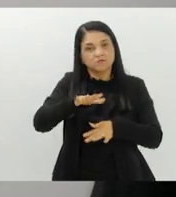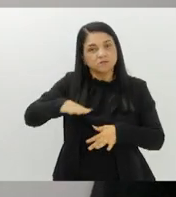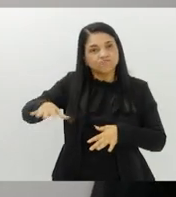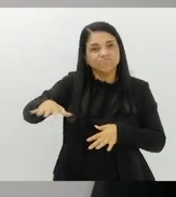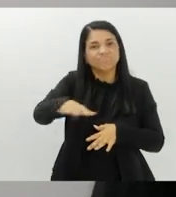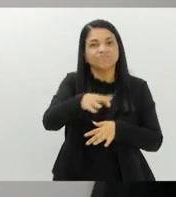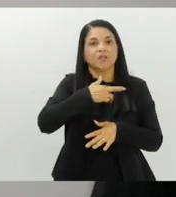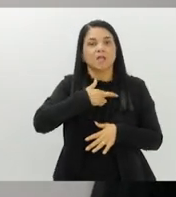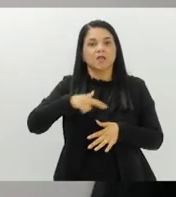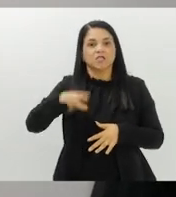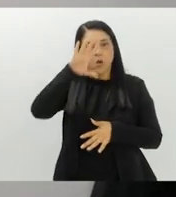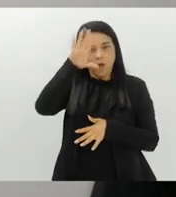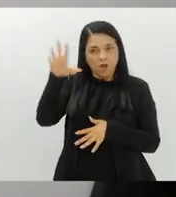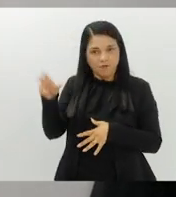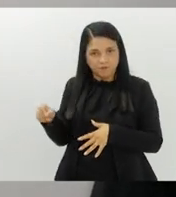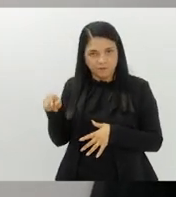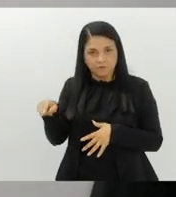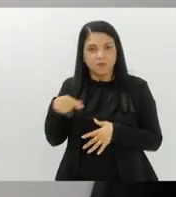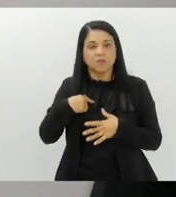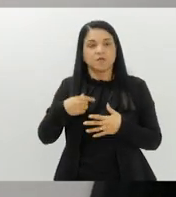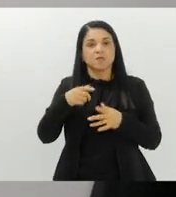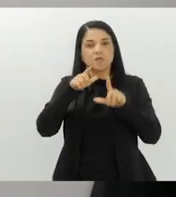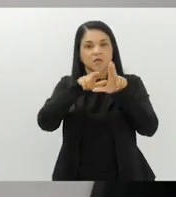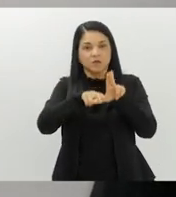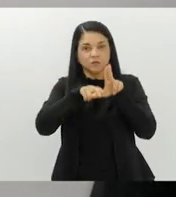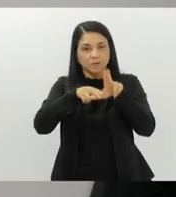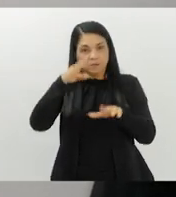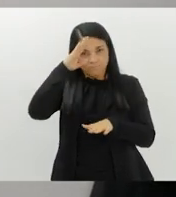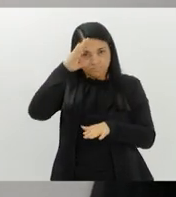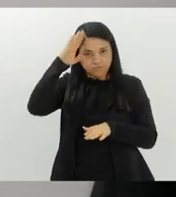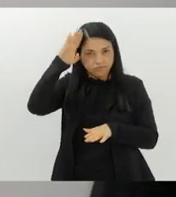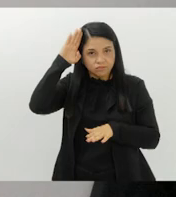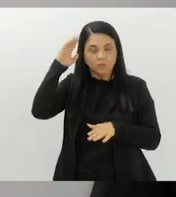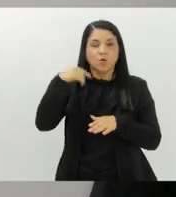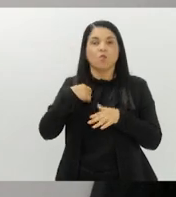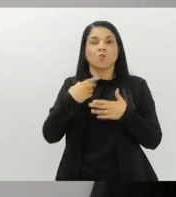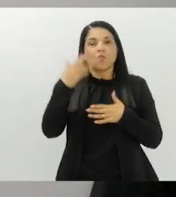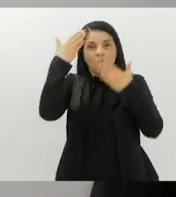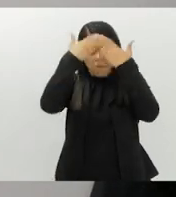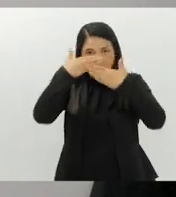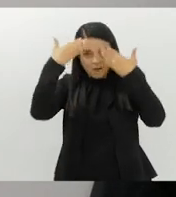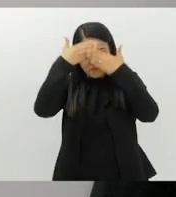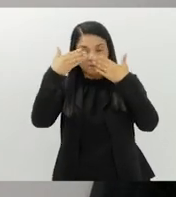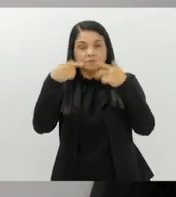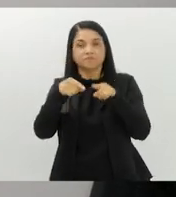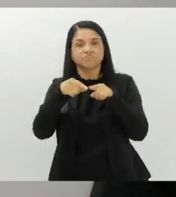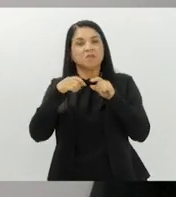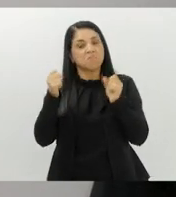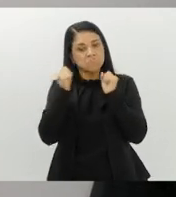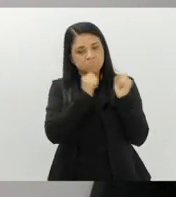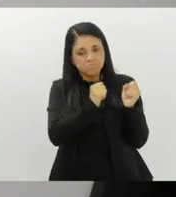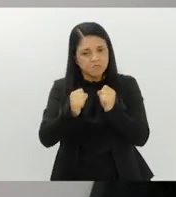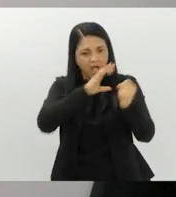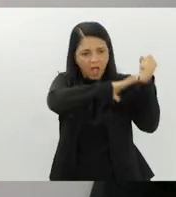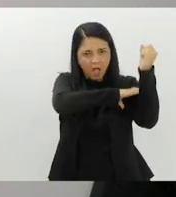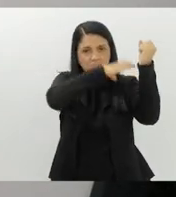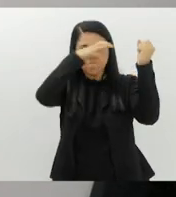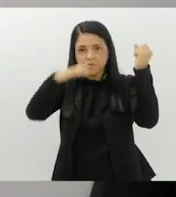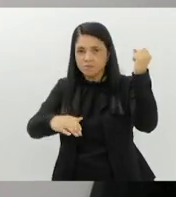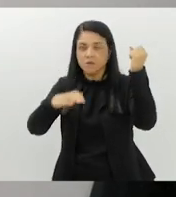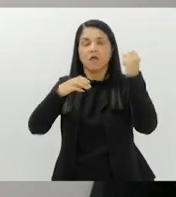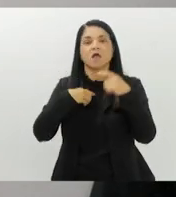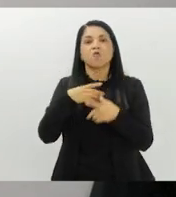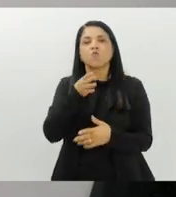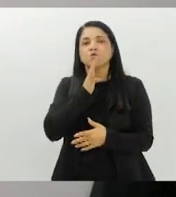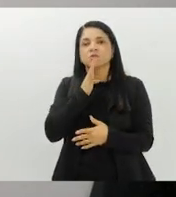toda a religião de matriz africana, seja de candomblé ou de umbanda. É muito preciso que a gente se empodere, que a gente conheça nossos